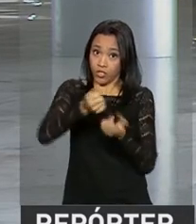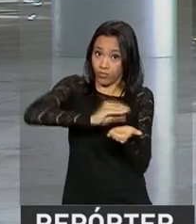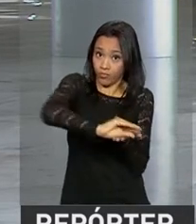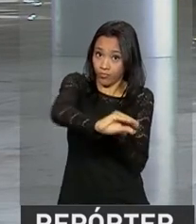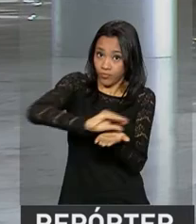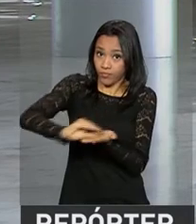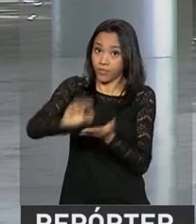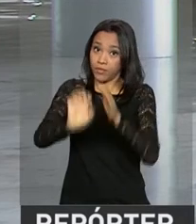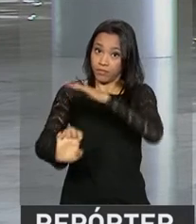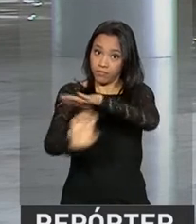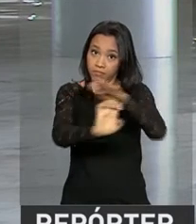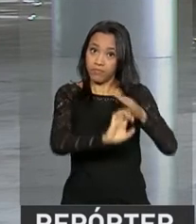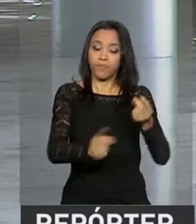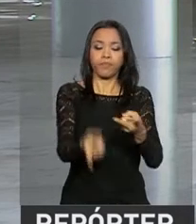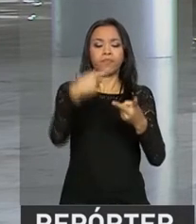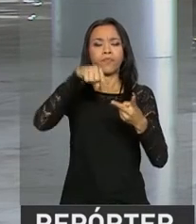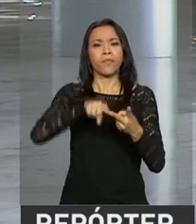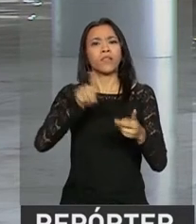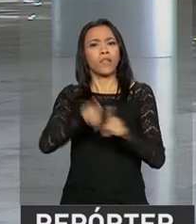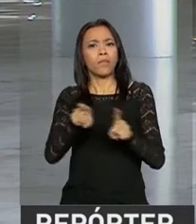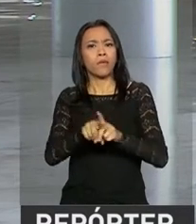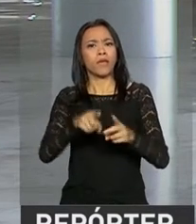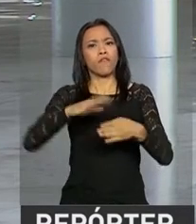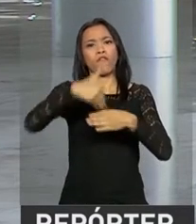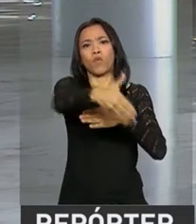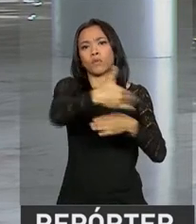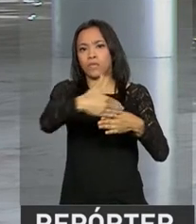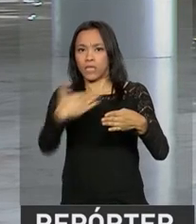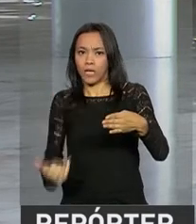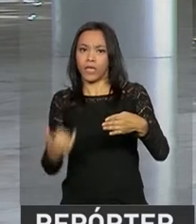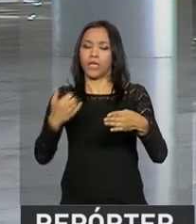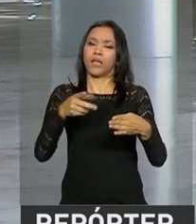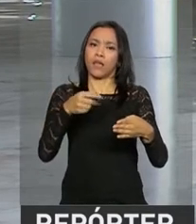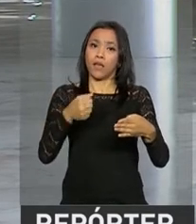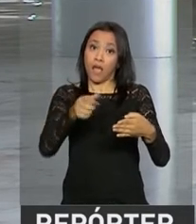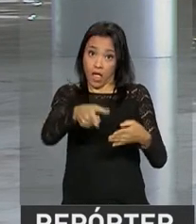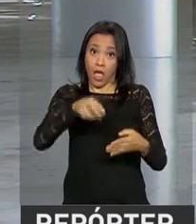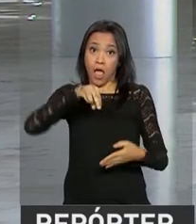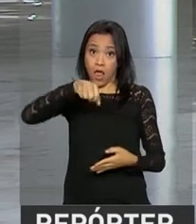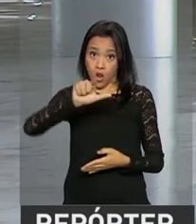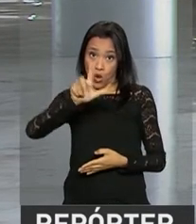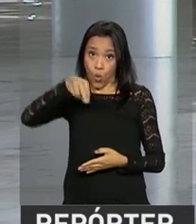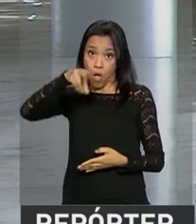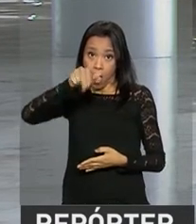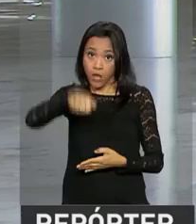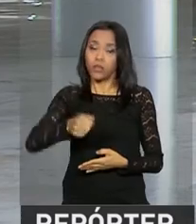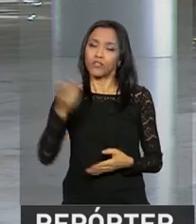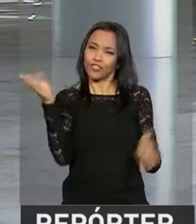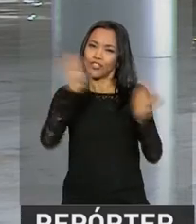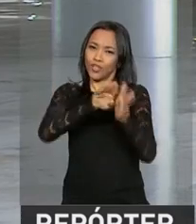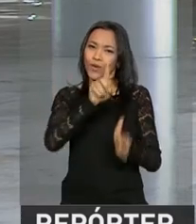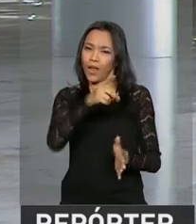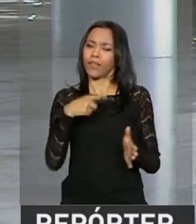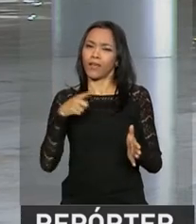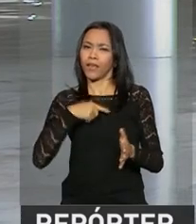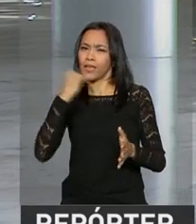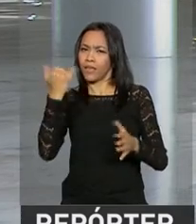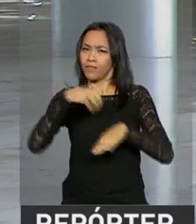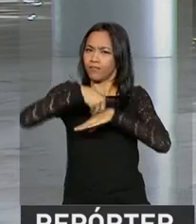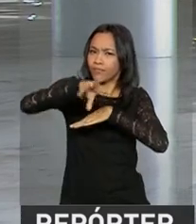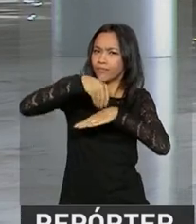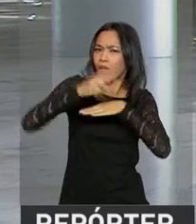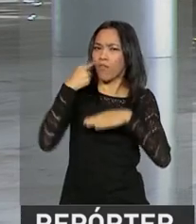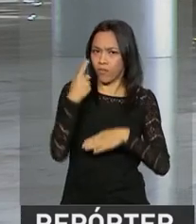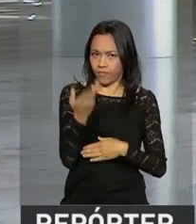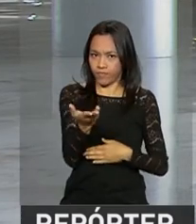também a questão do desenvolvimento na região de fronteira. A repórter Luana Karen já está em Buenos Aires e tem outras informações.